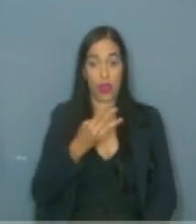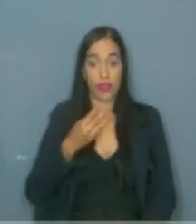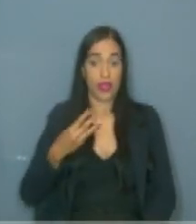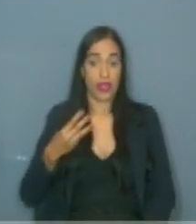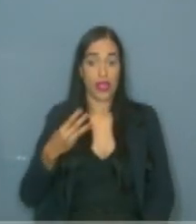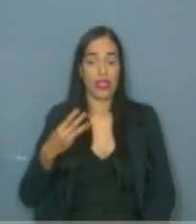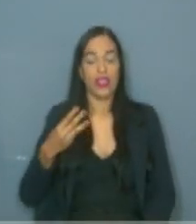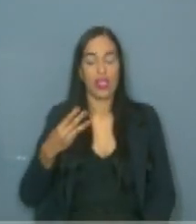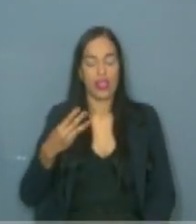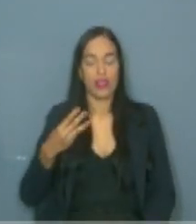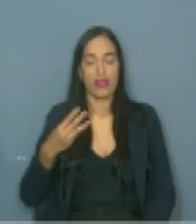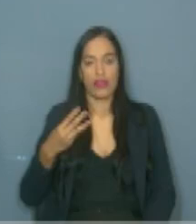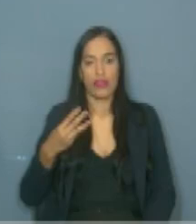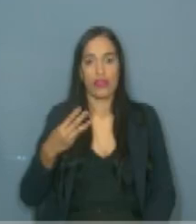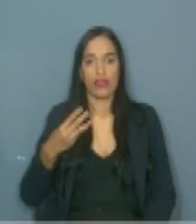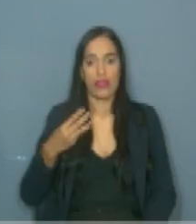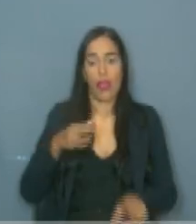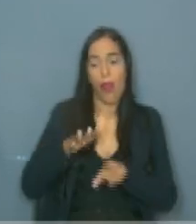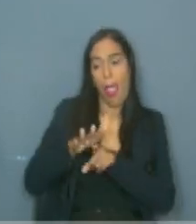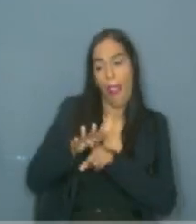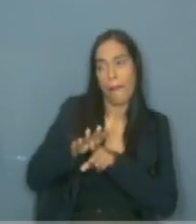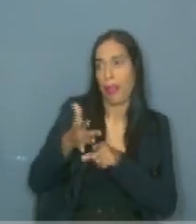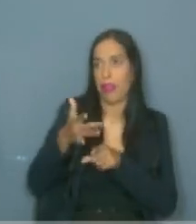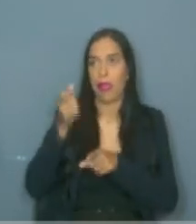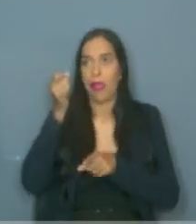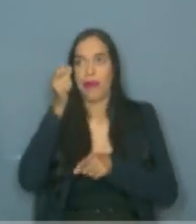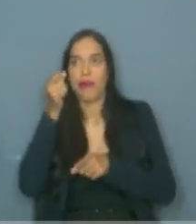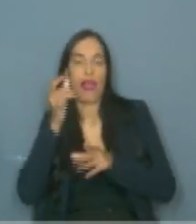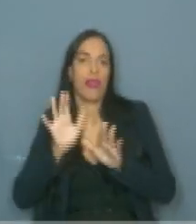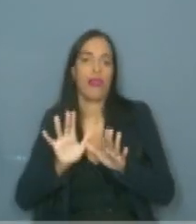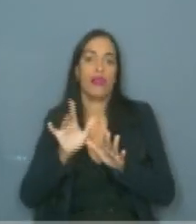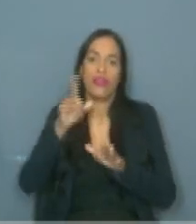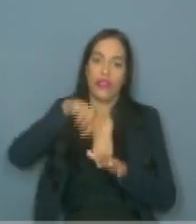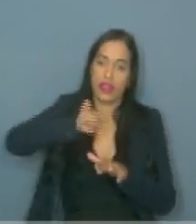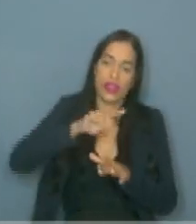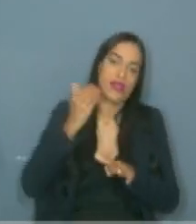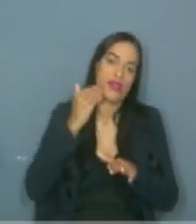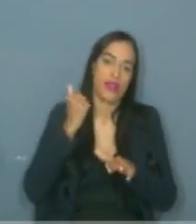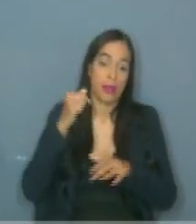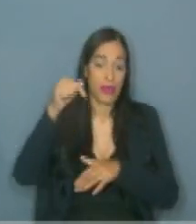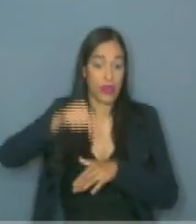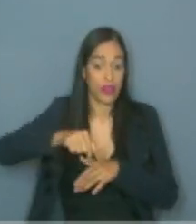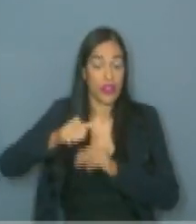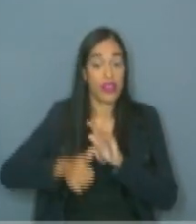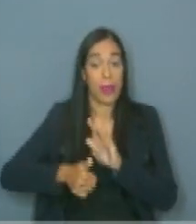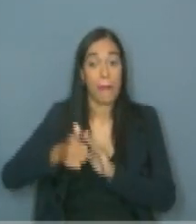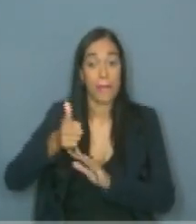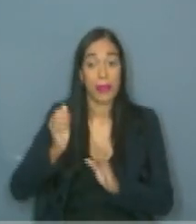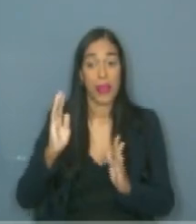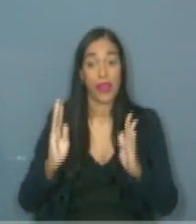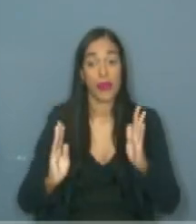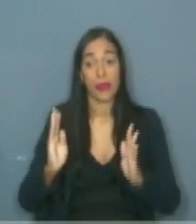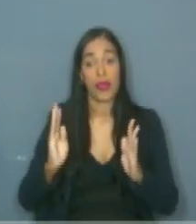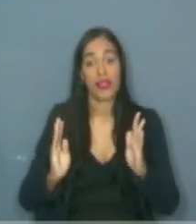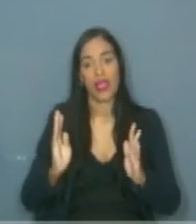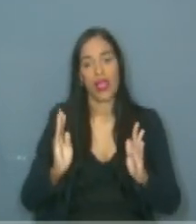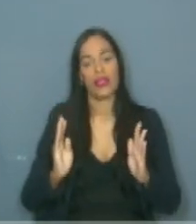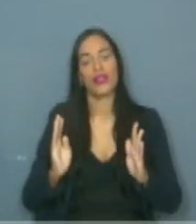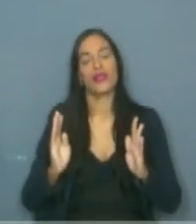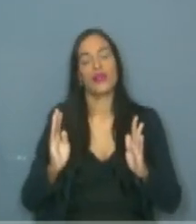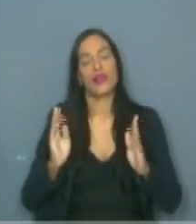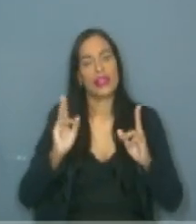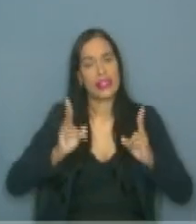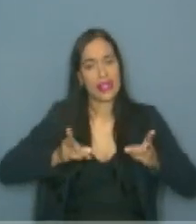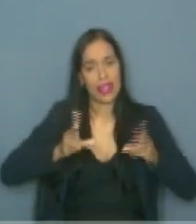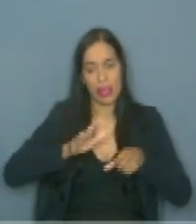e faço questão de dizer, não é uma emenda ideológica. Vossa Excelência sabe que quando eu estive aqui no meu primeiro mandato, eu fazia essa emenda